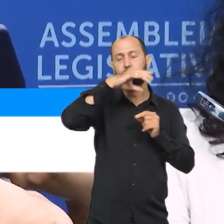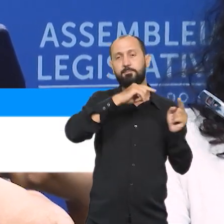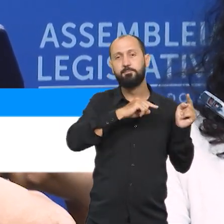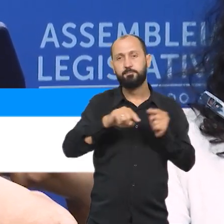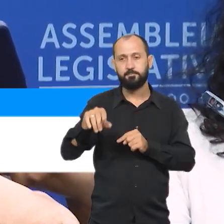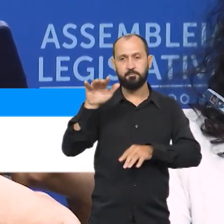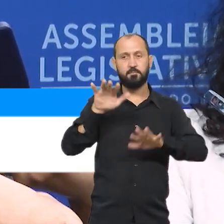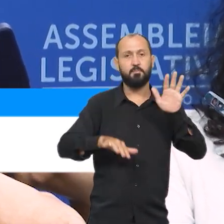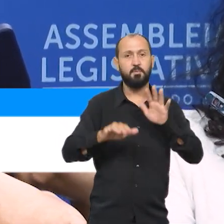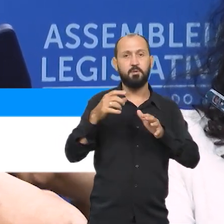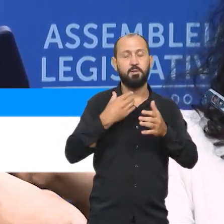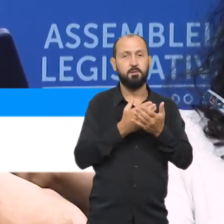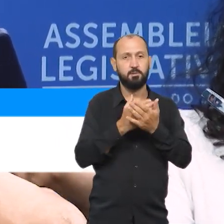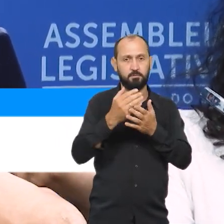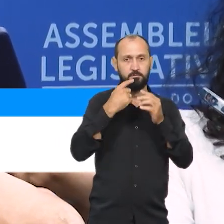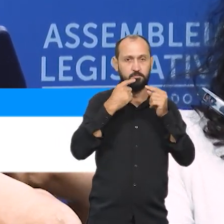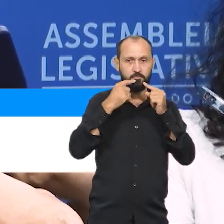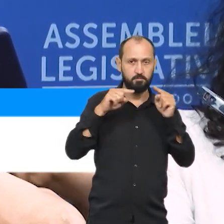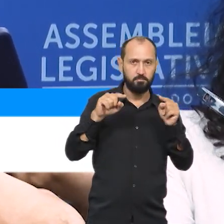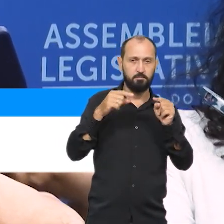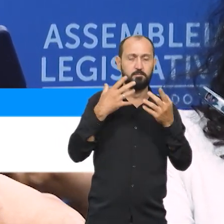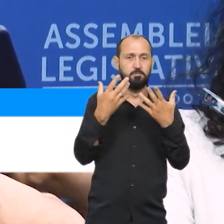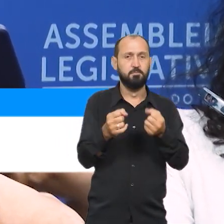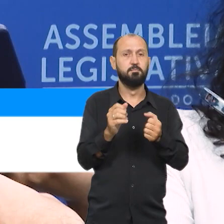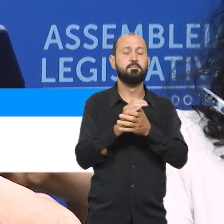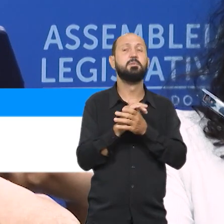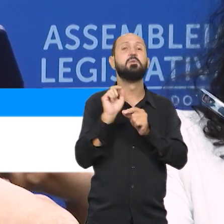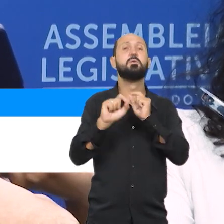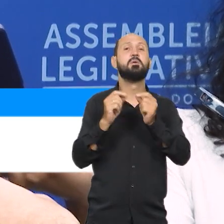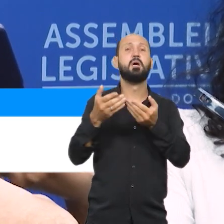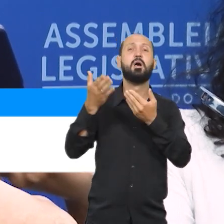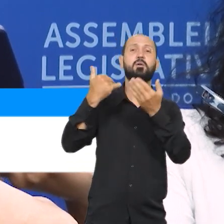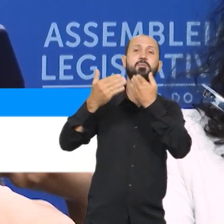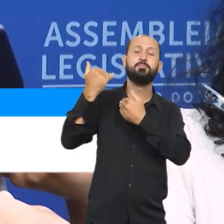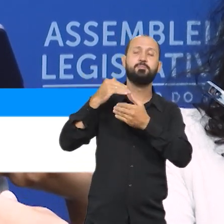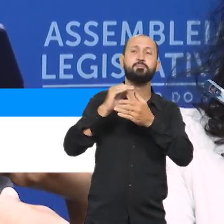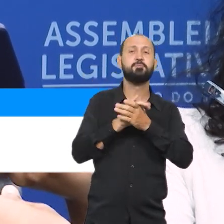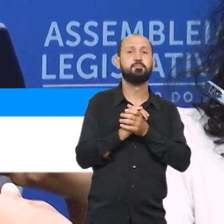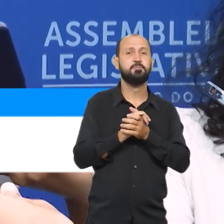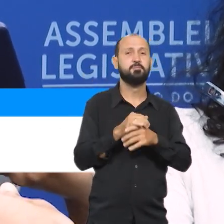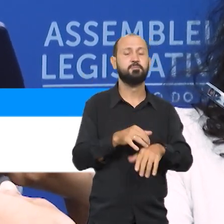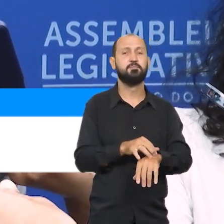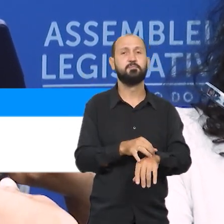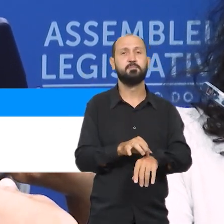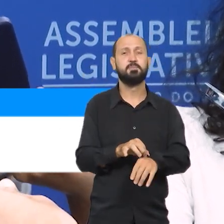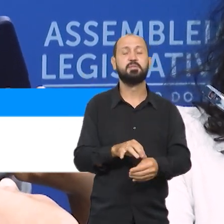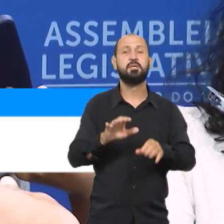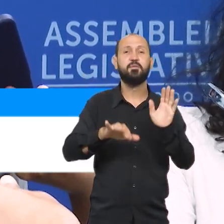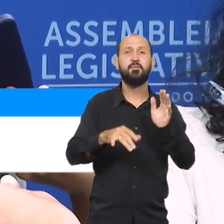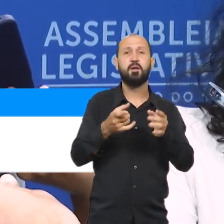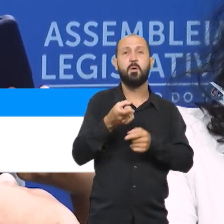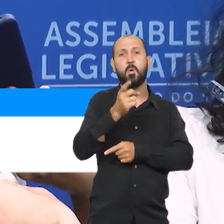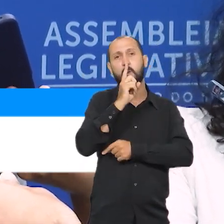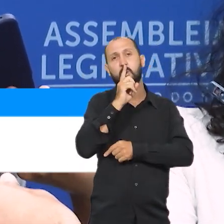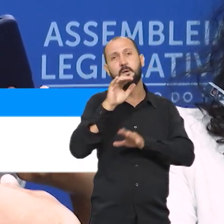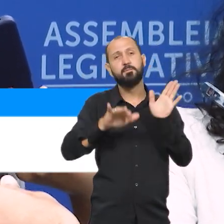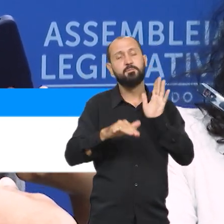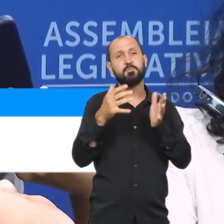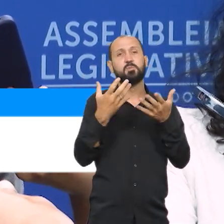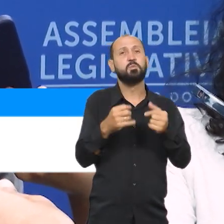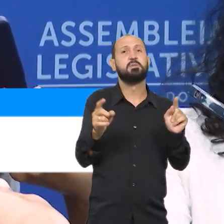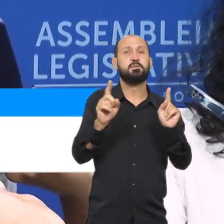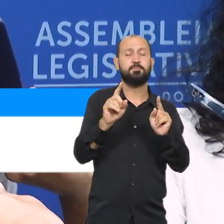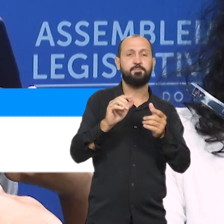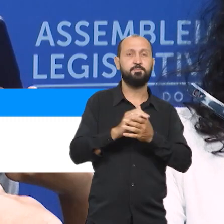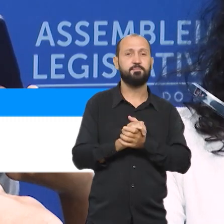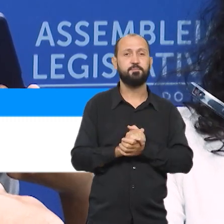de violência, têm percebido que alguma coisa está errada e têm denunciado, não têm mais aceitado, coisa que antigamente ficava, né, as pessoas às vezes ficavam quietas, enfim,